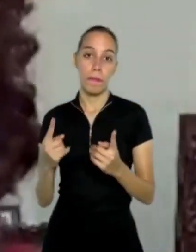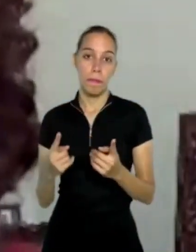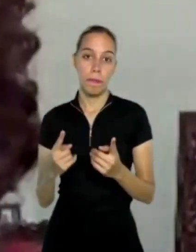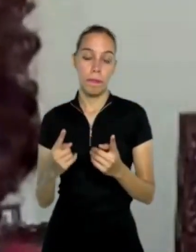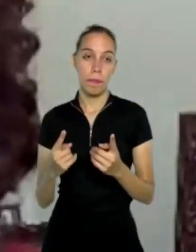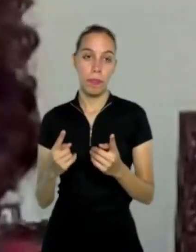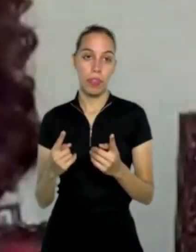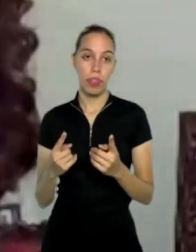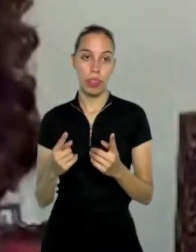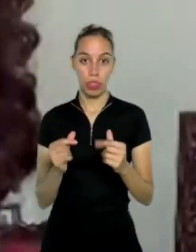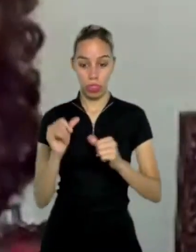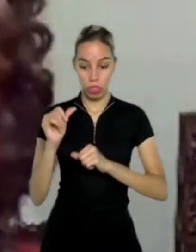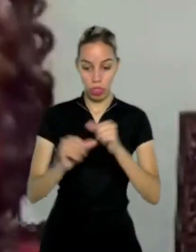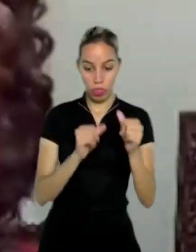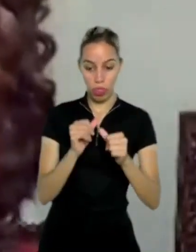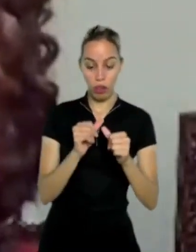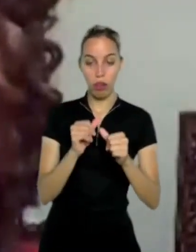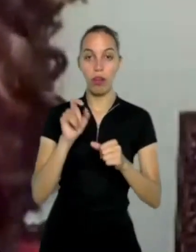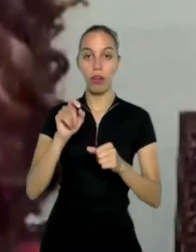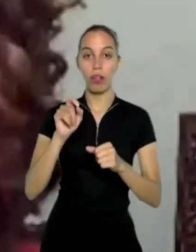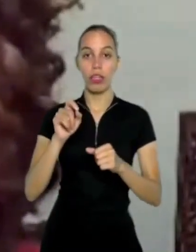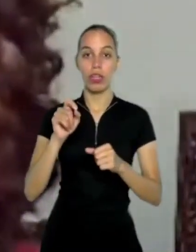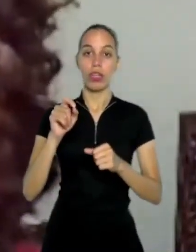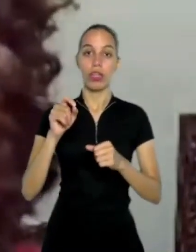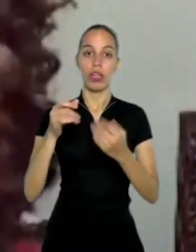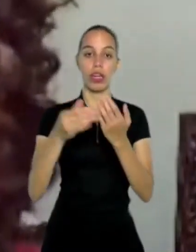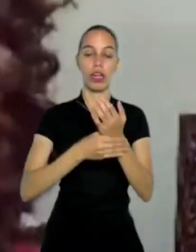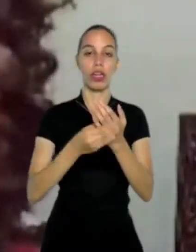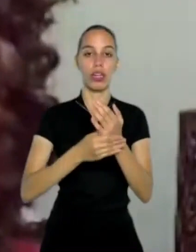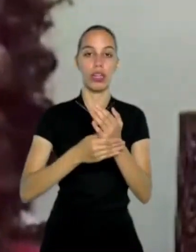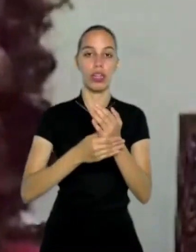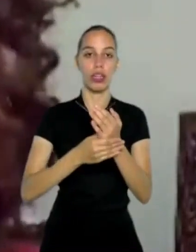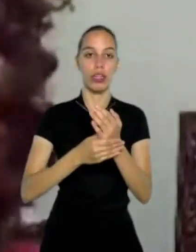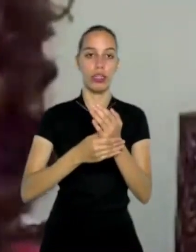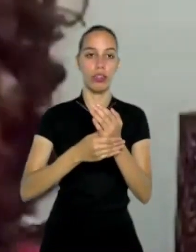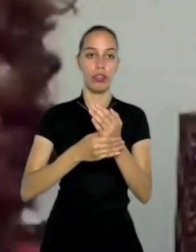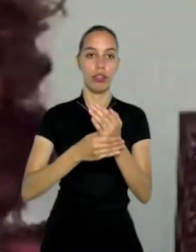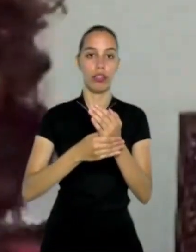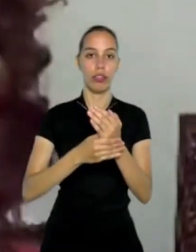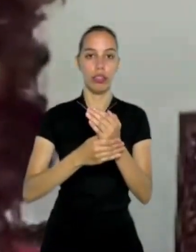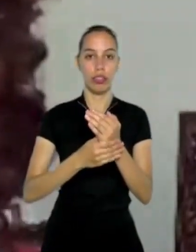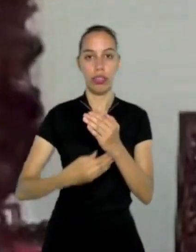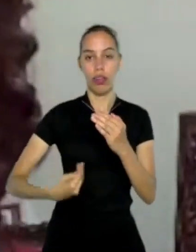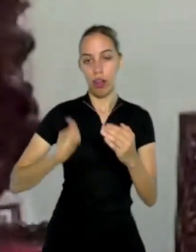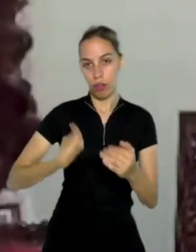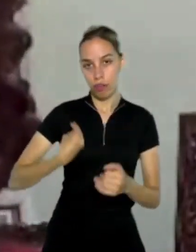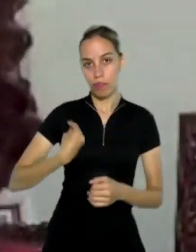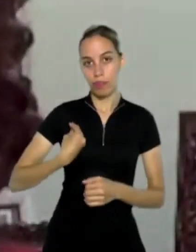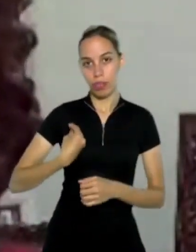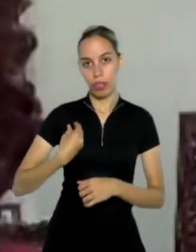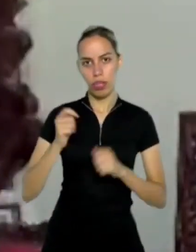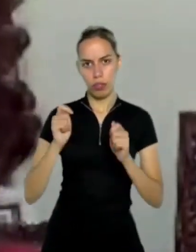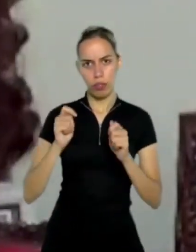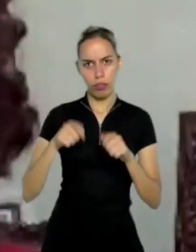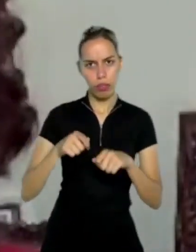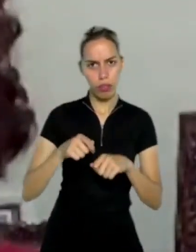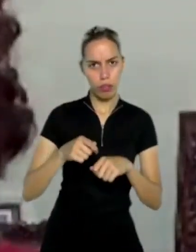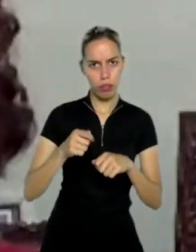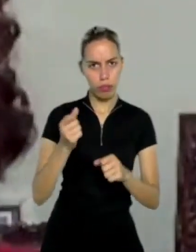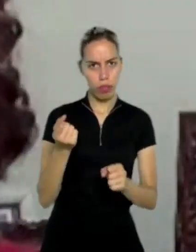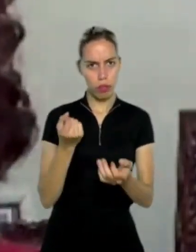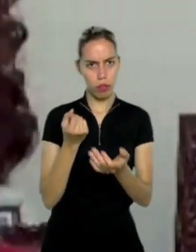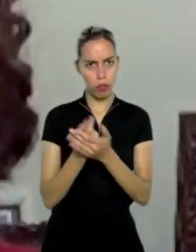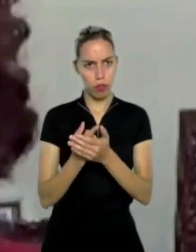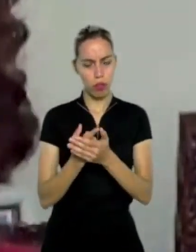eu transformei ele num e-book e ele está disponível gratuitamente no meu